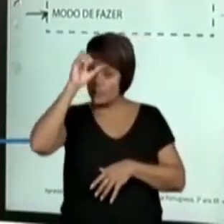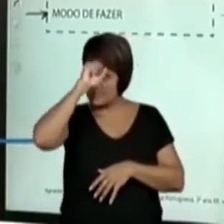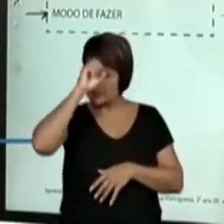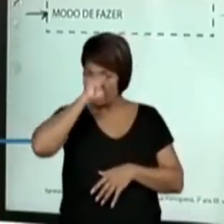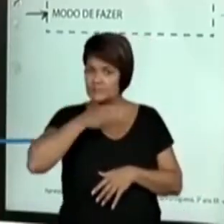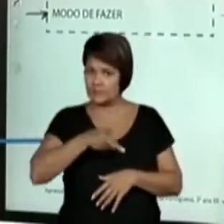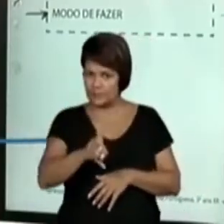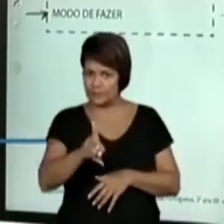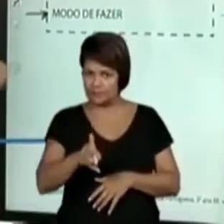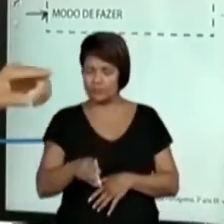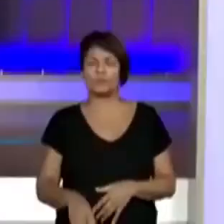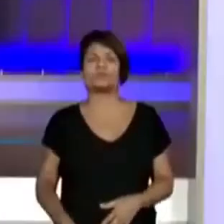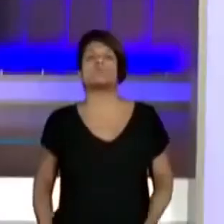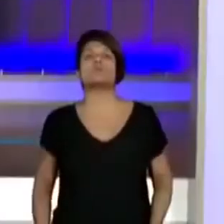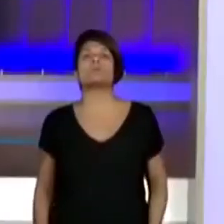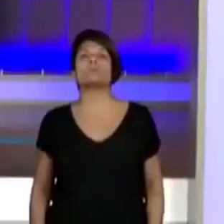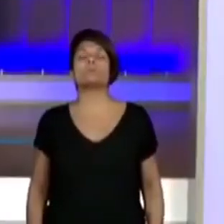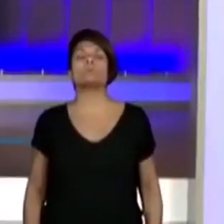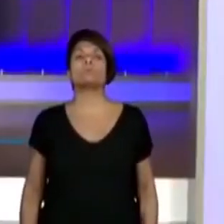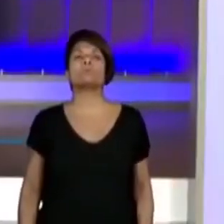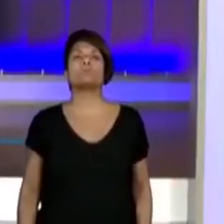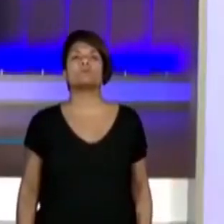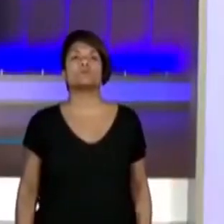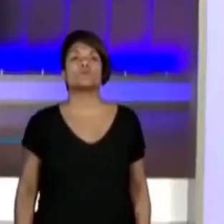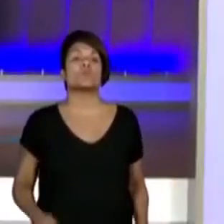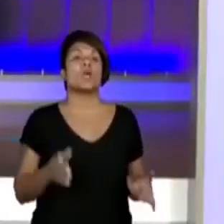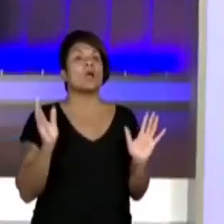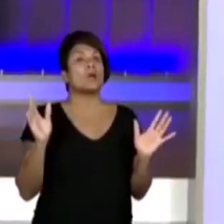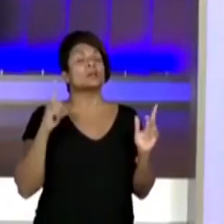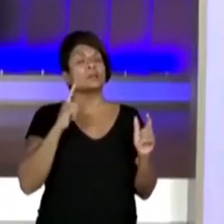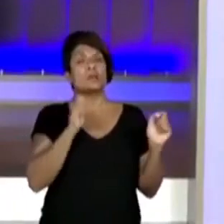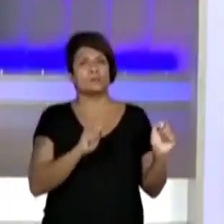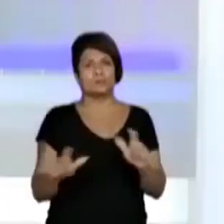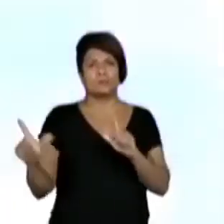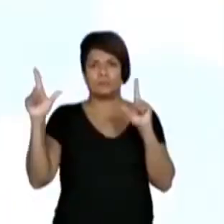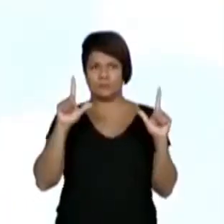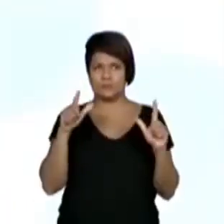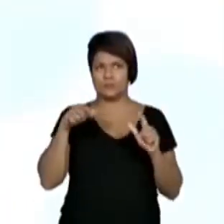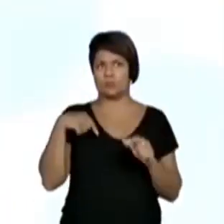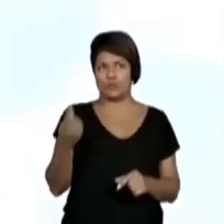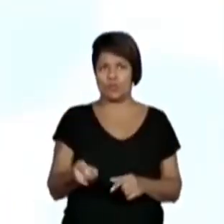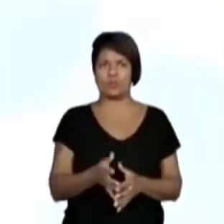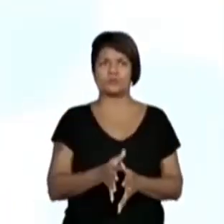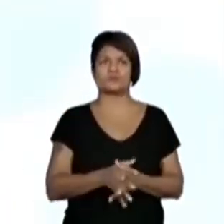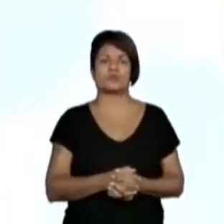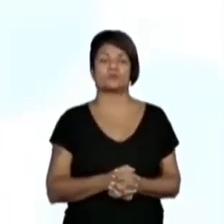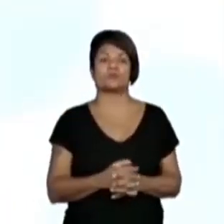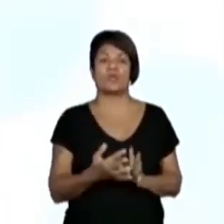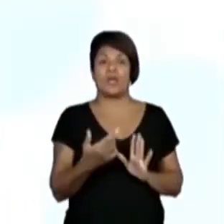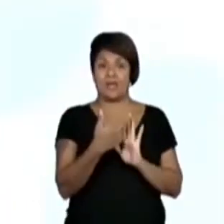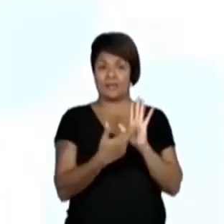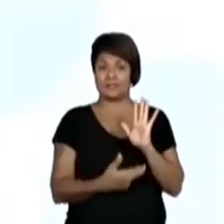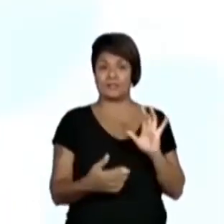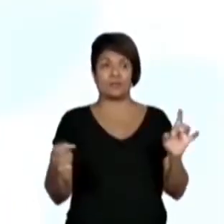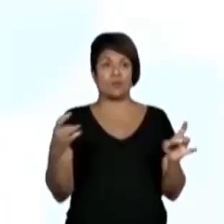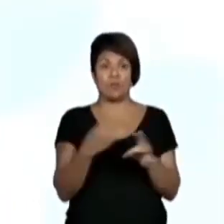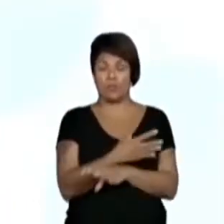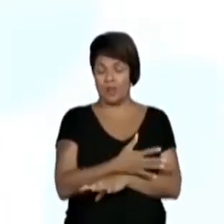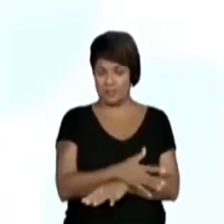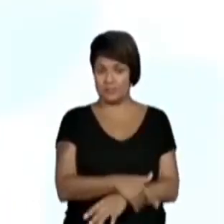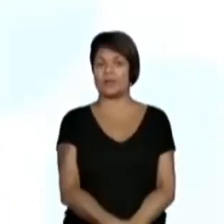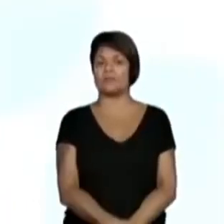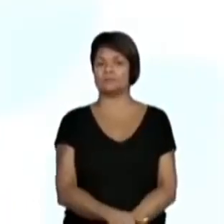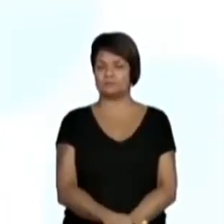com o material. Eu tenho aqui na próxima tela a nossa receita completa